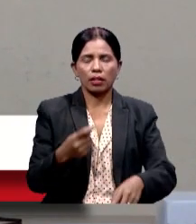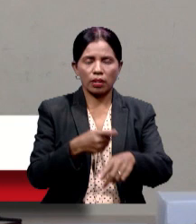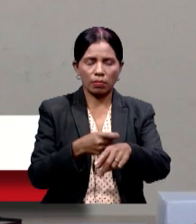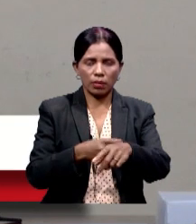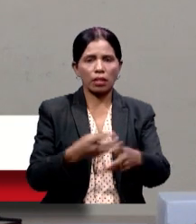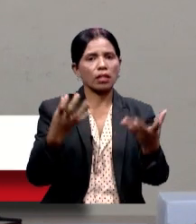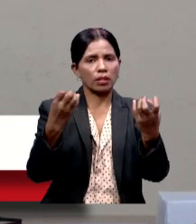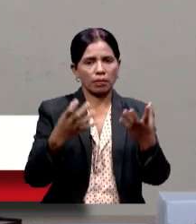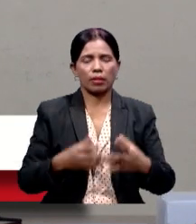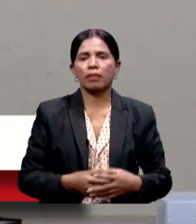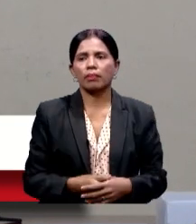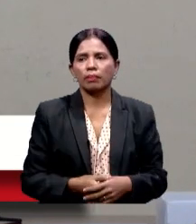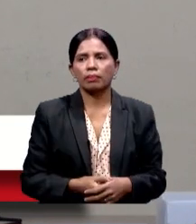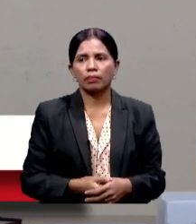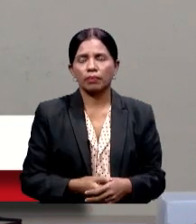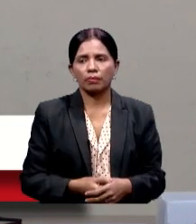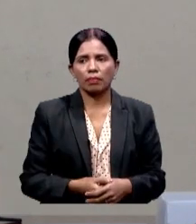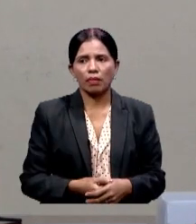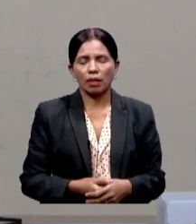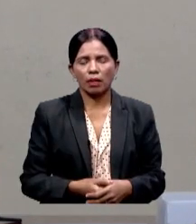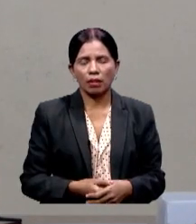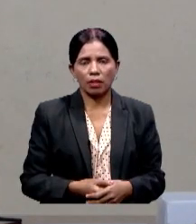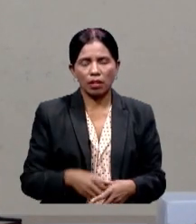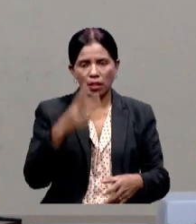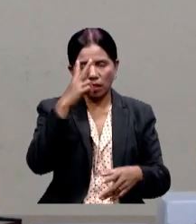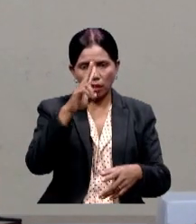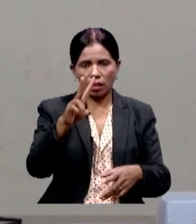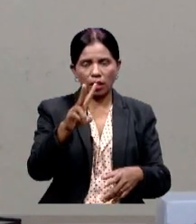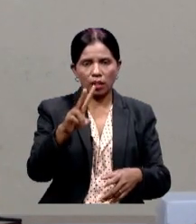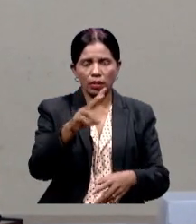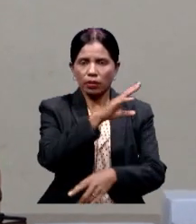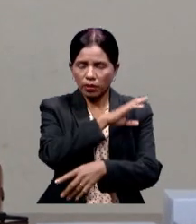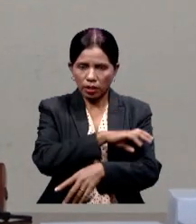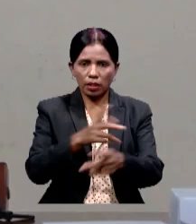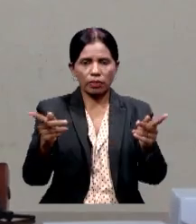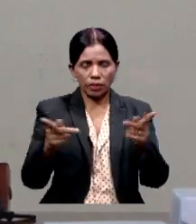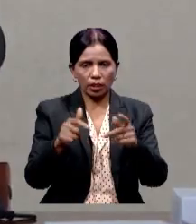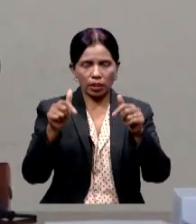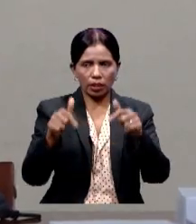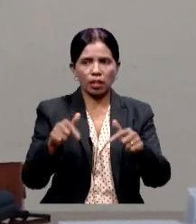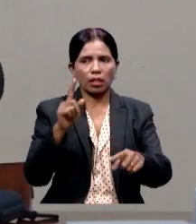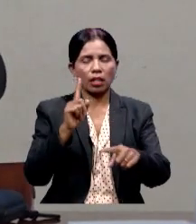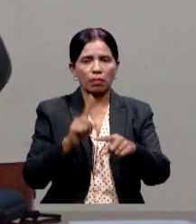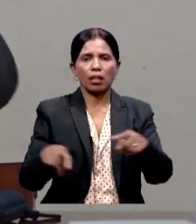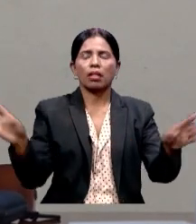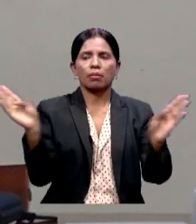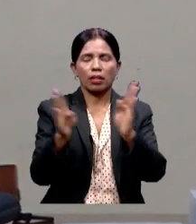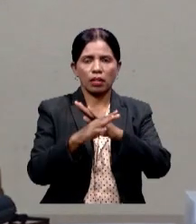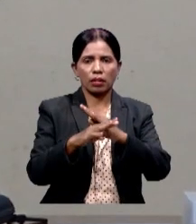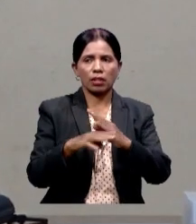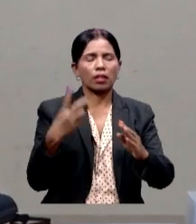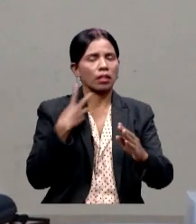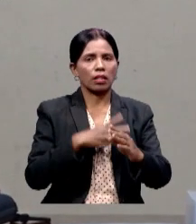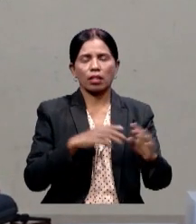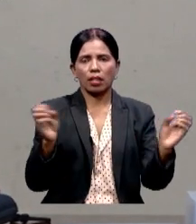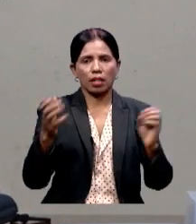lubuquida. A tua guarda é a situação da né? Para que a situação da né? La beleza sai fale, boate bem, mas que está lá